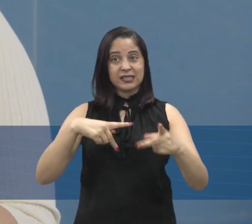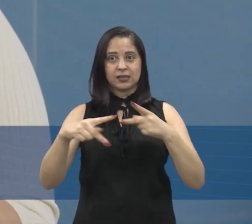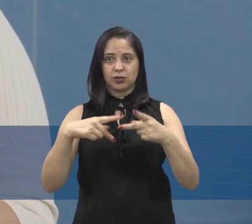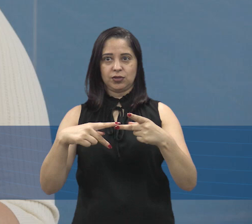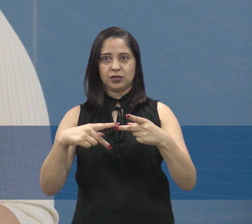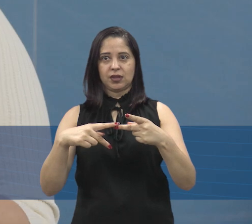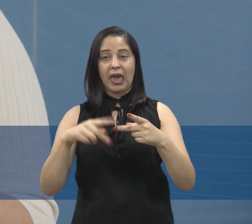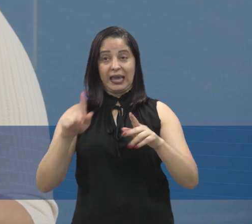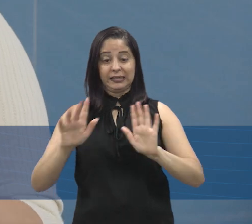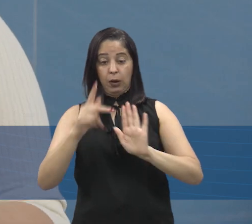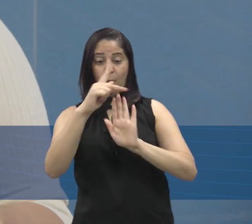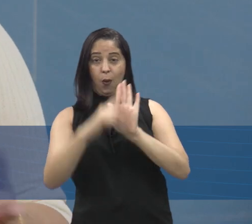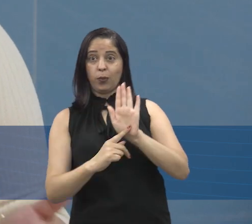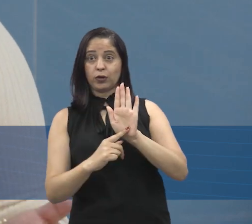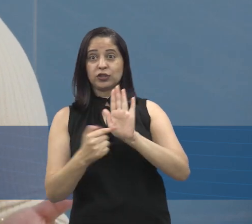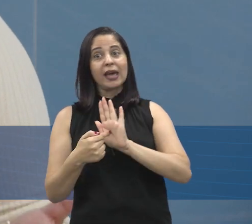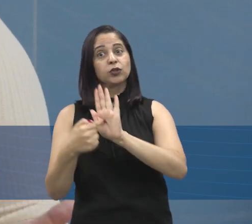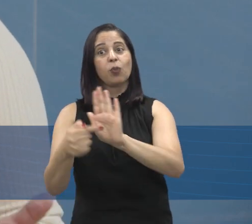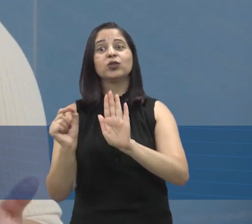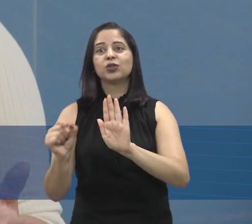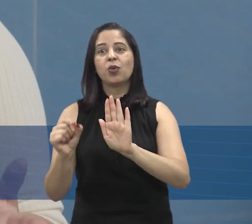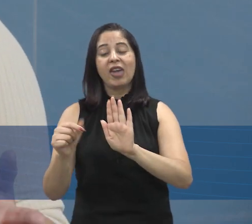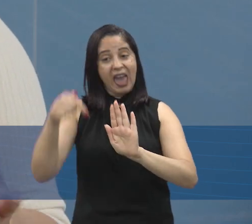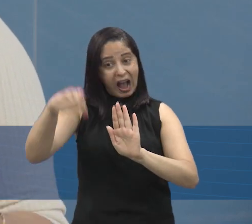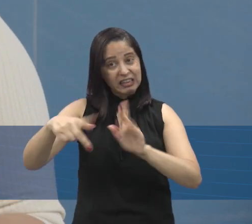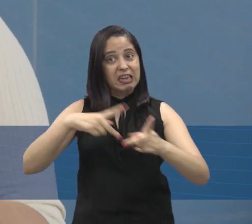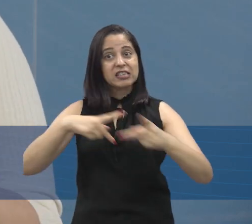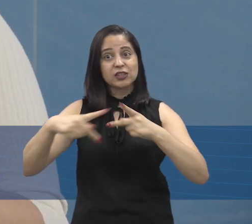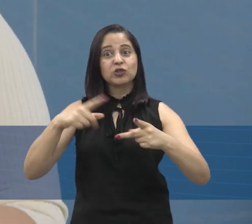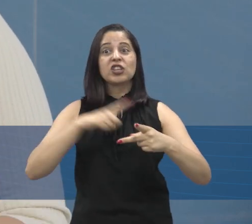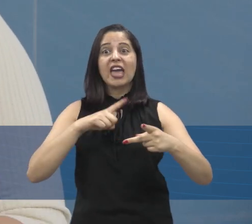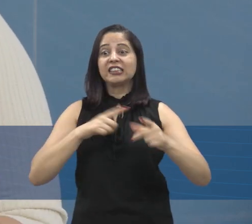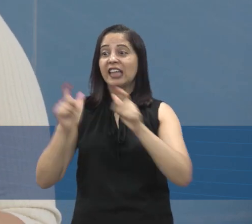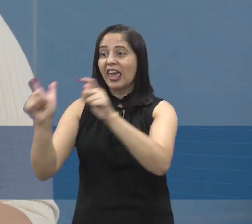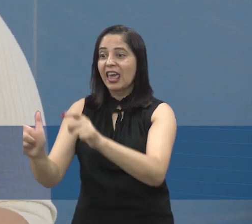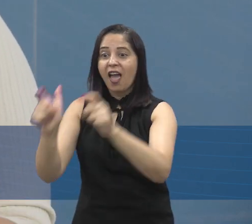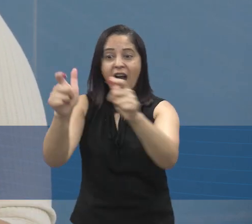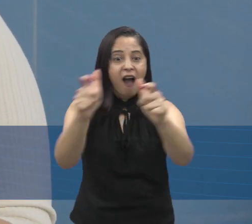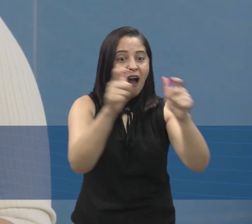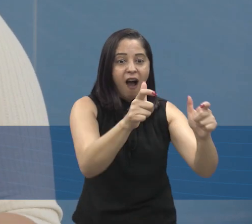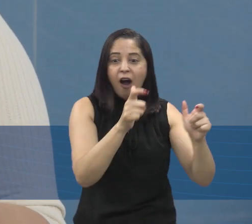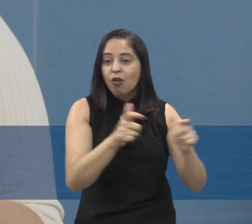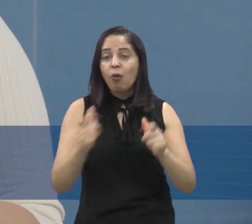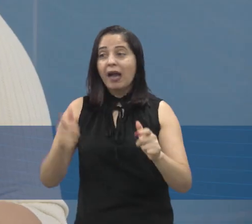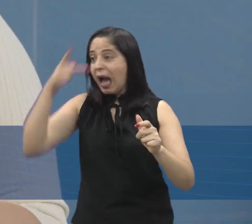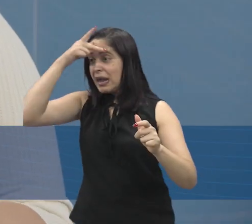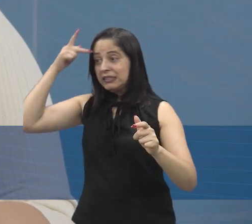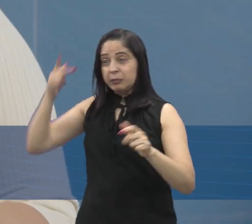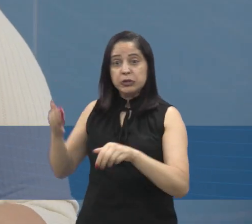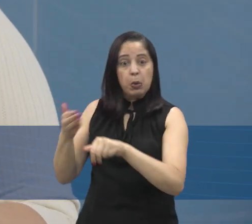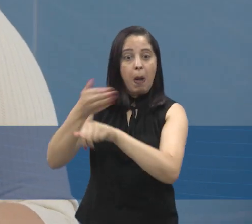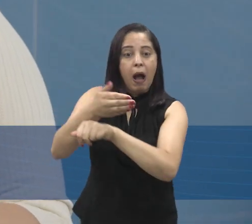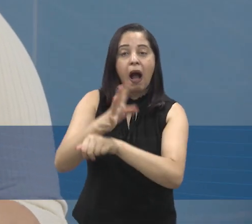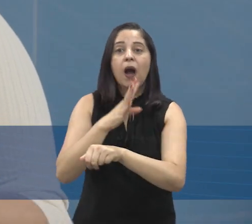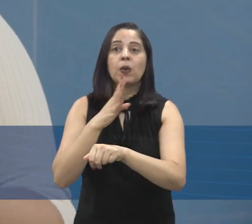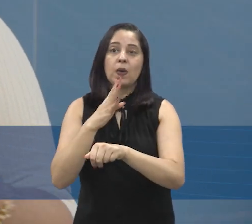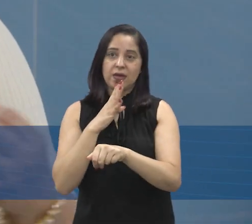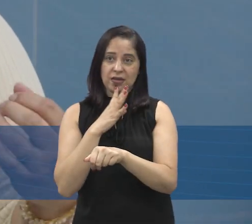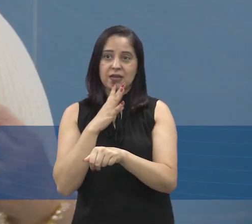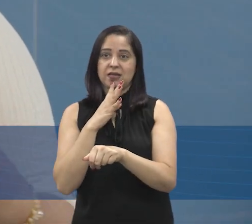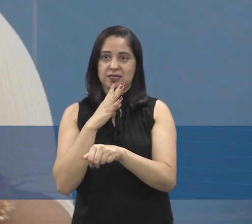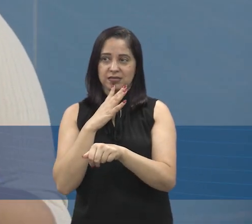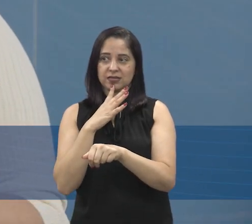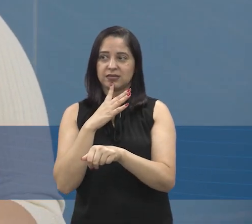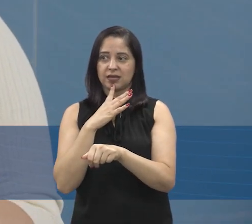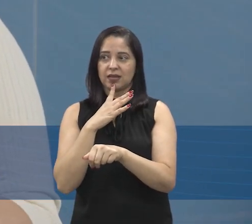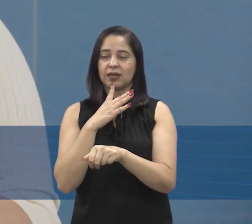mostrou que há turismo em São José dos Campos, há o que se mostrar para os visitantes e também para o turismo doméstico, que